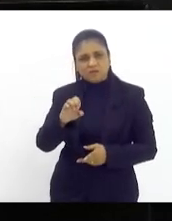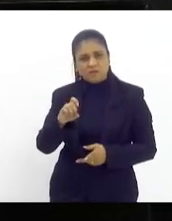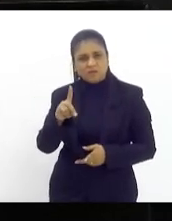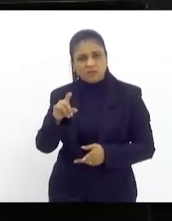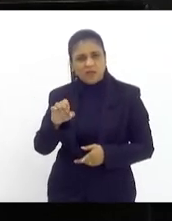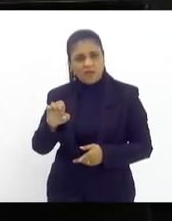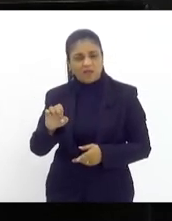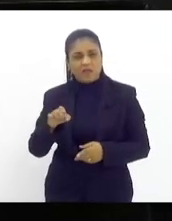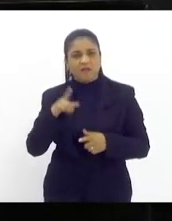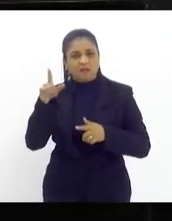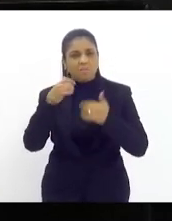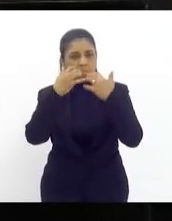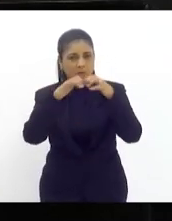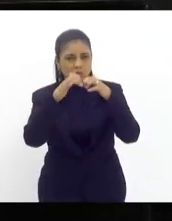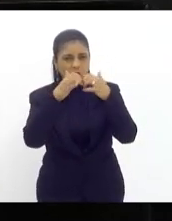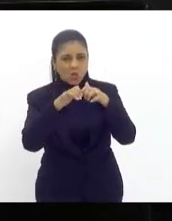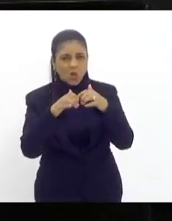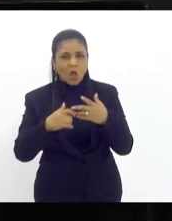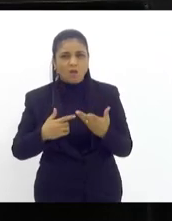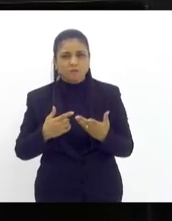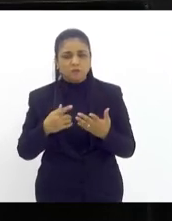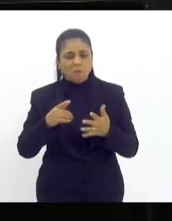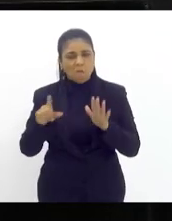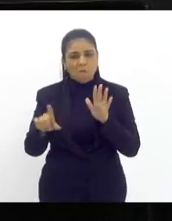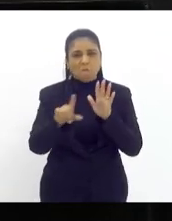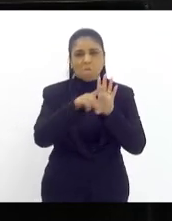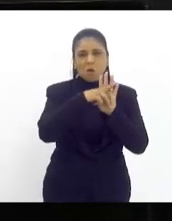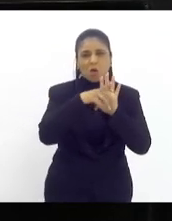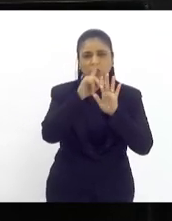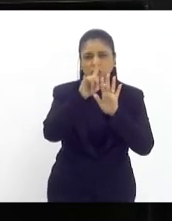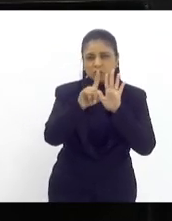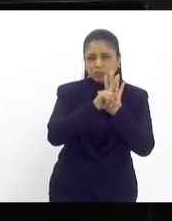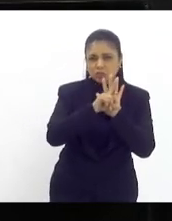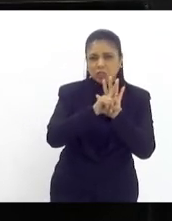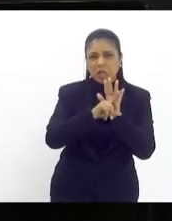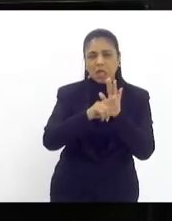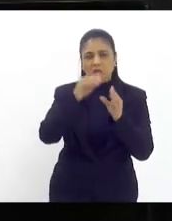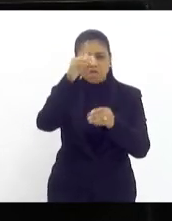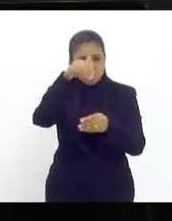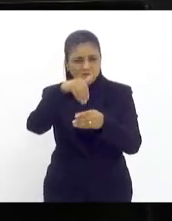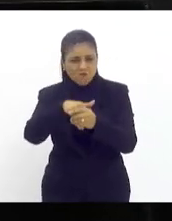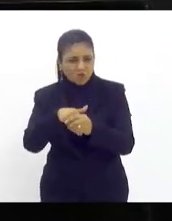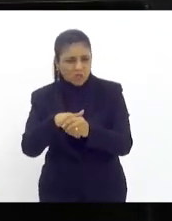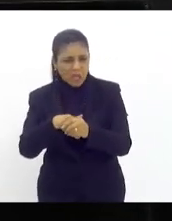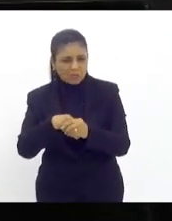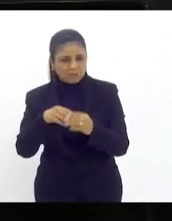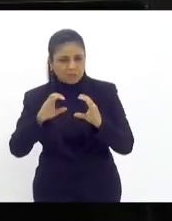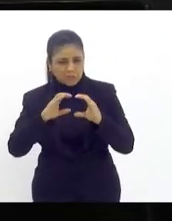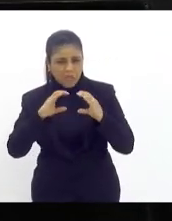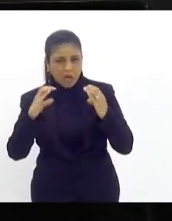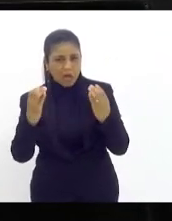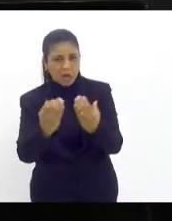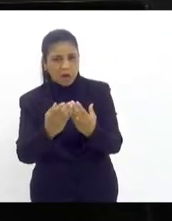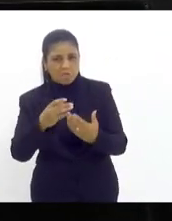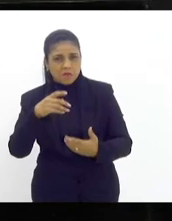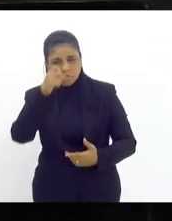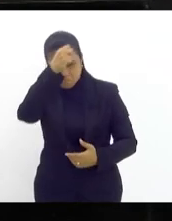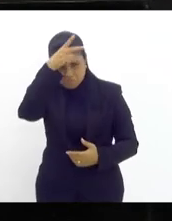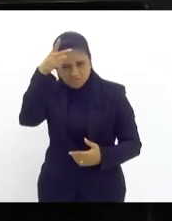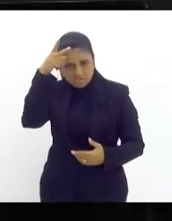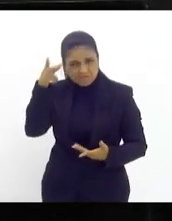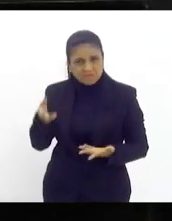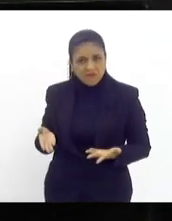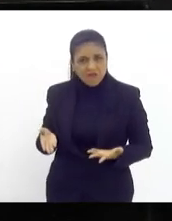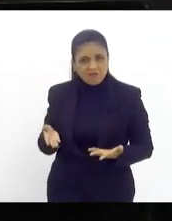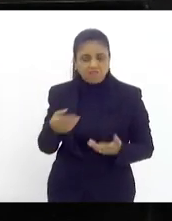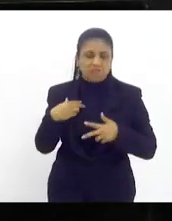um monte de judicialização projeto de lei votado a toque de caixa na Câmara Municipal vários interesses que a gente está percebendo e